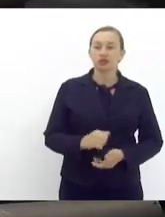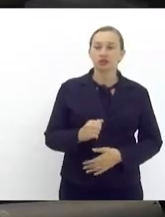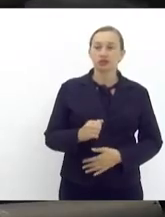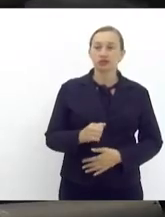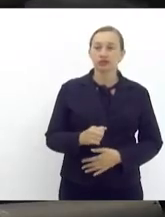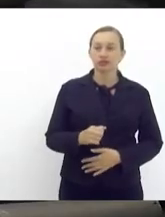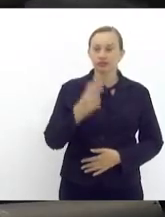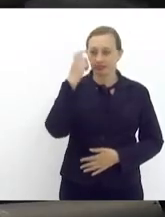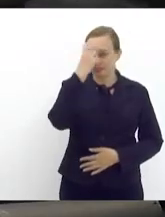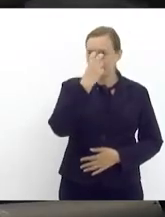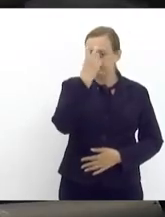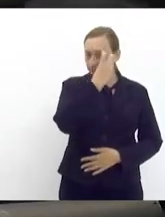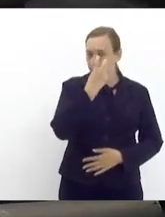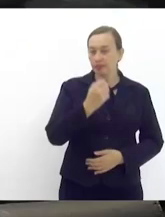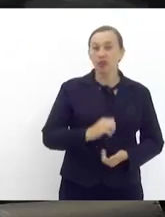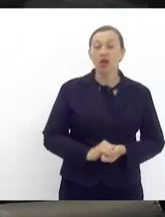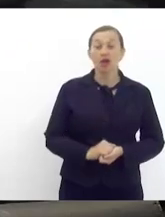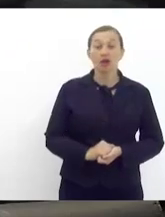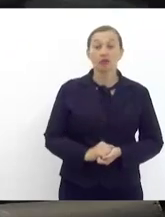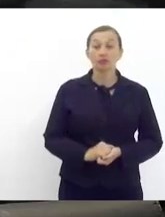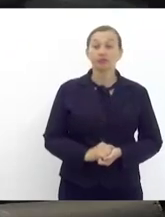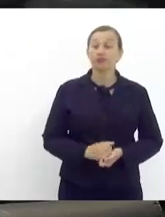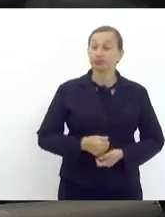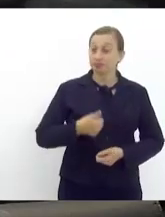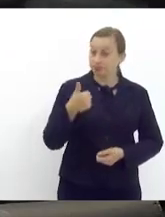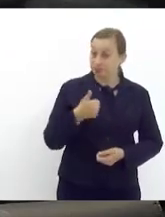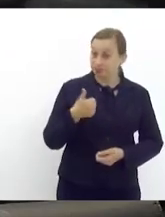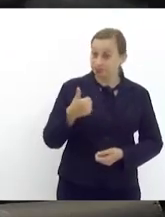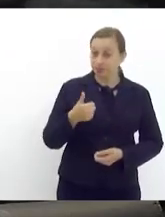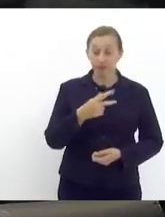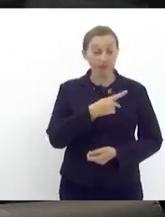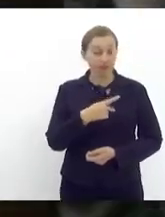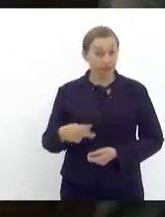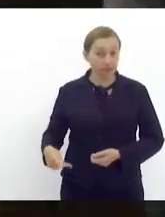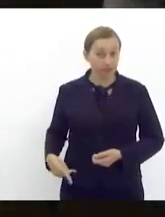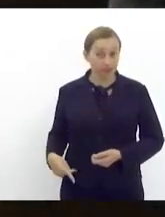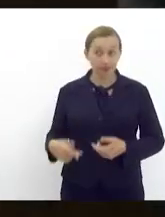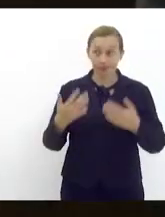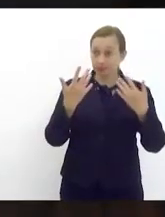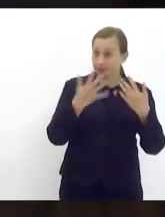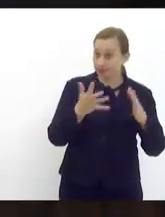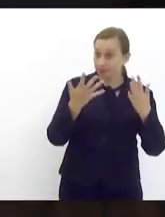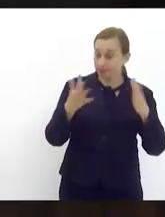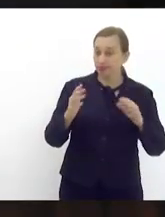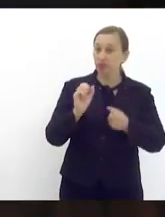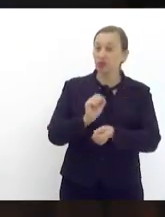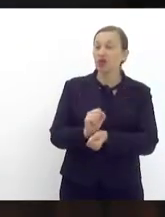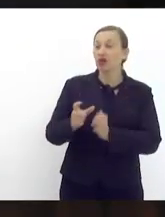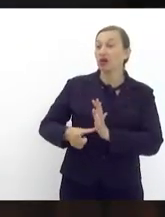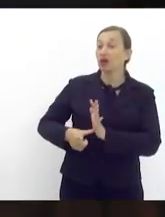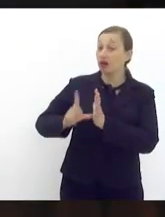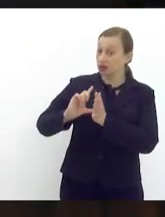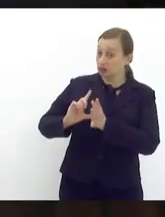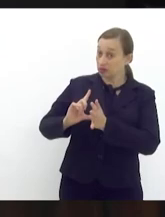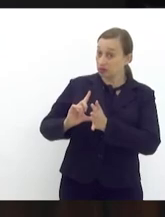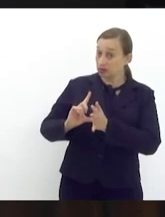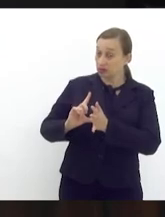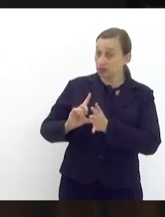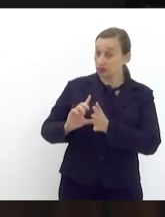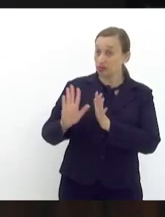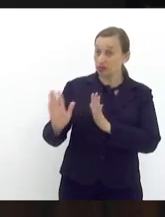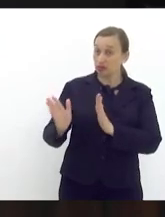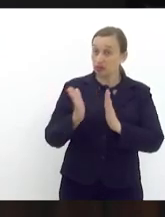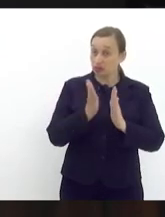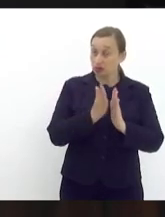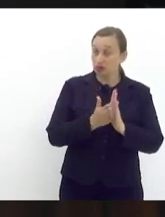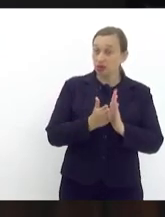Presidente, eu queria, em primeiro lugar, parabenizar... Deputada Verônica, antes, porém, eu estou requerendo na forma